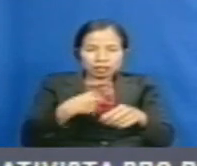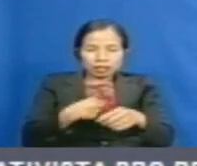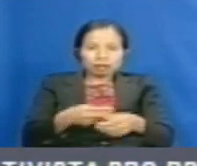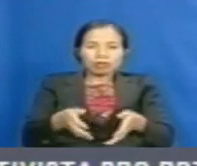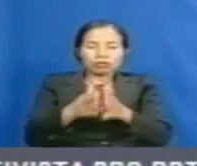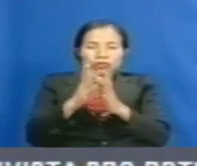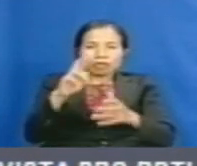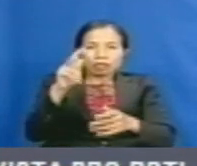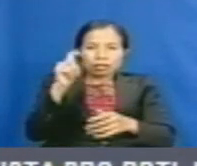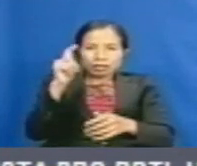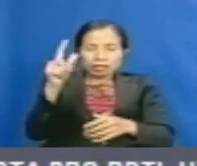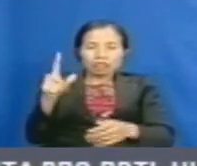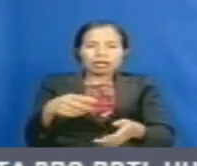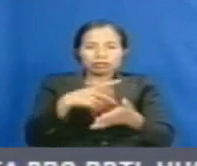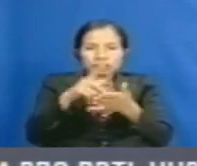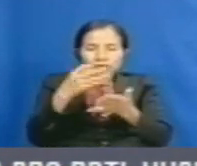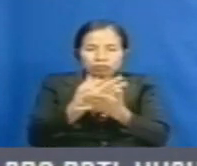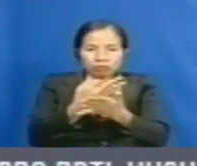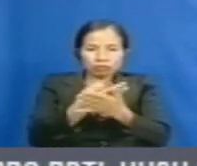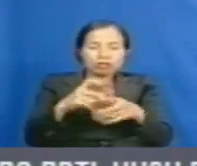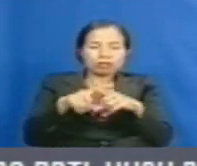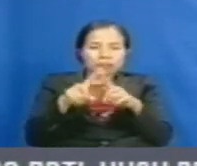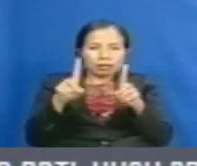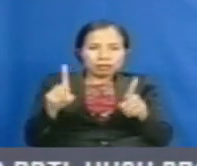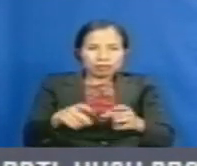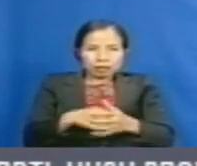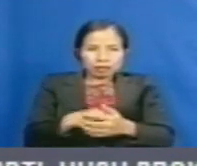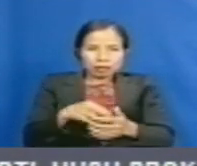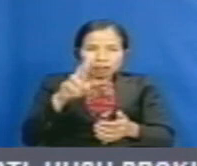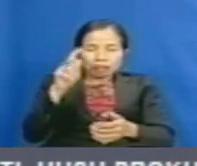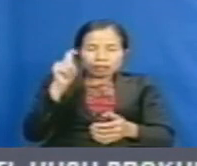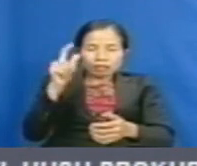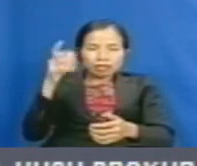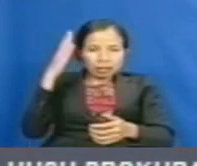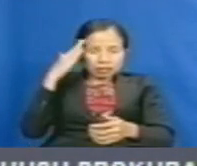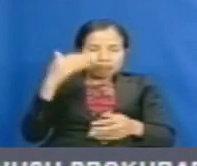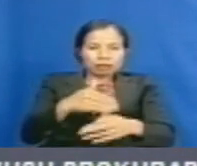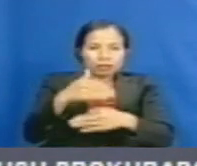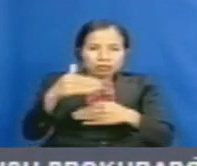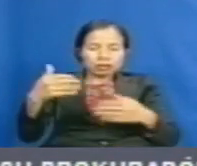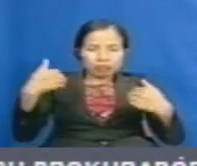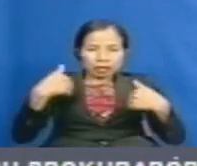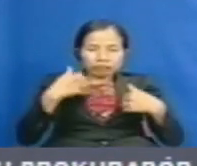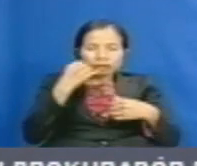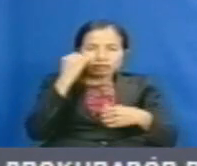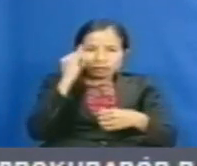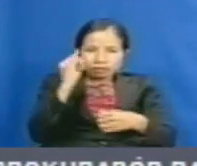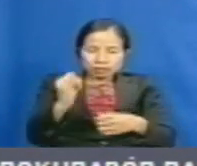tele a tu selo mas be de tele até nem cada processo nem ela investigação nem